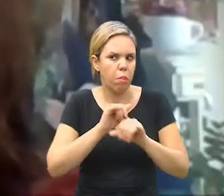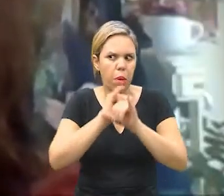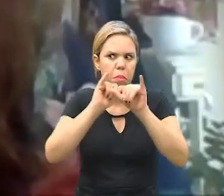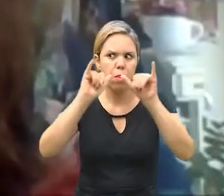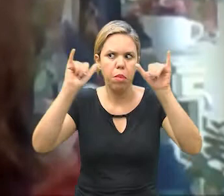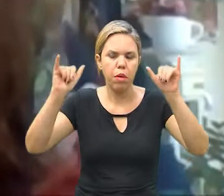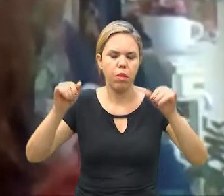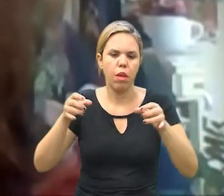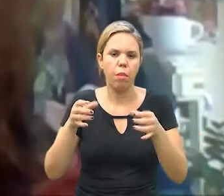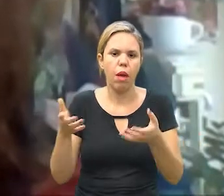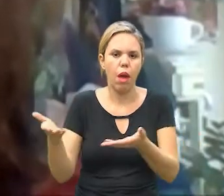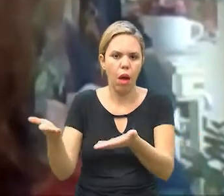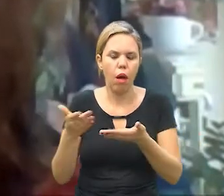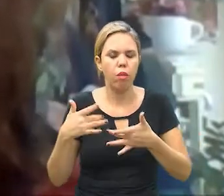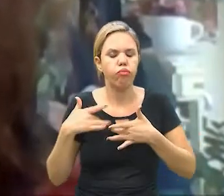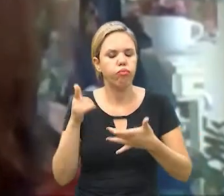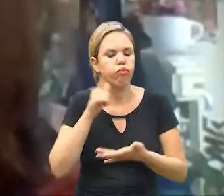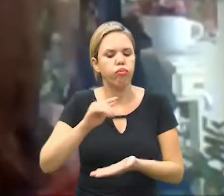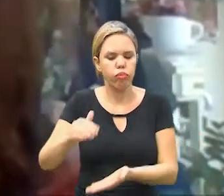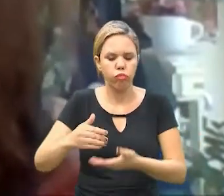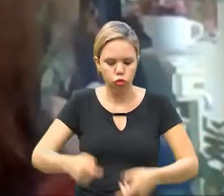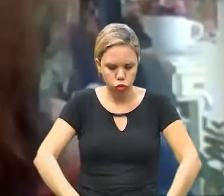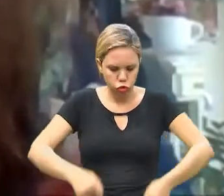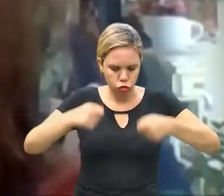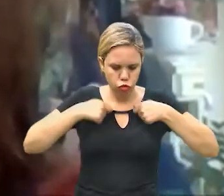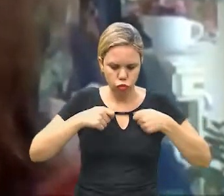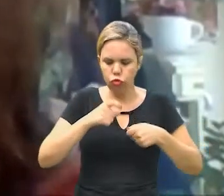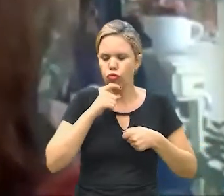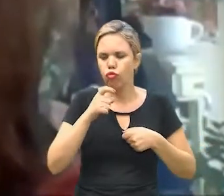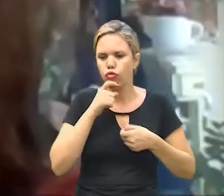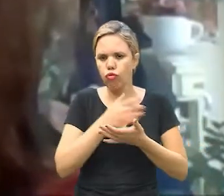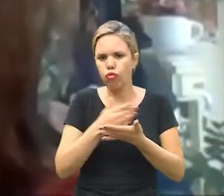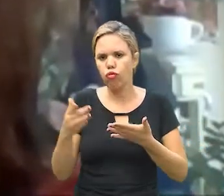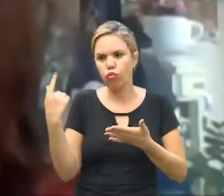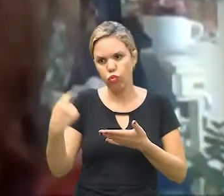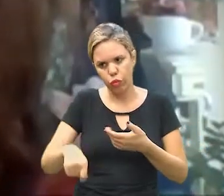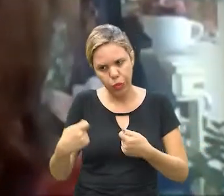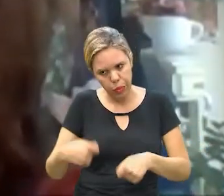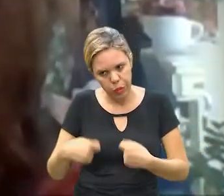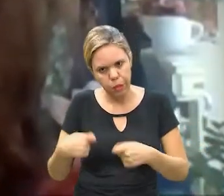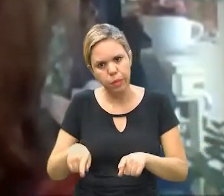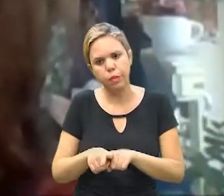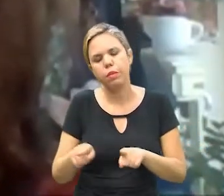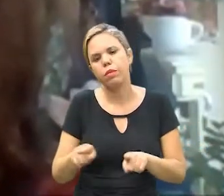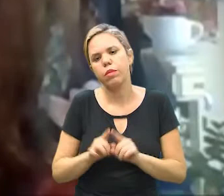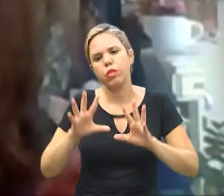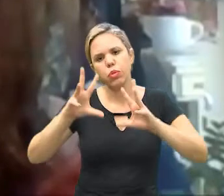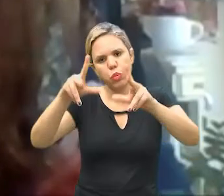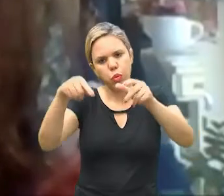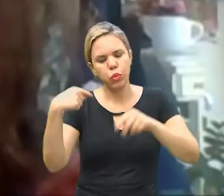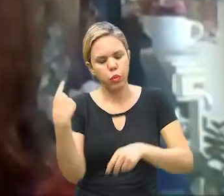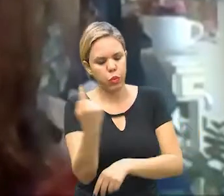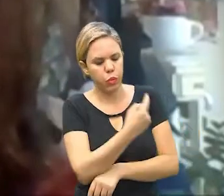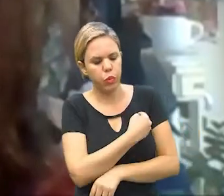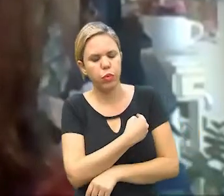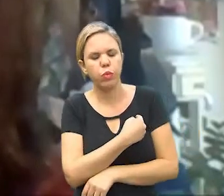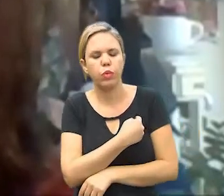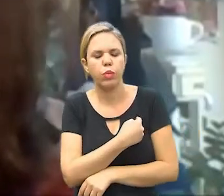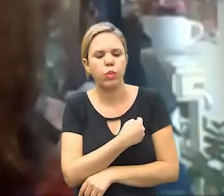campanha de cobertores, que quando começou o frio, também era uma outra necessidade, e toda a nossa